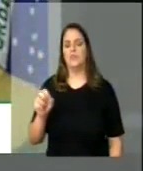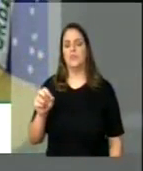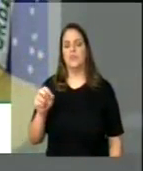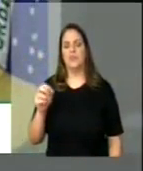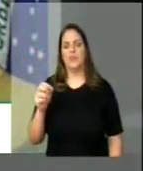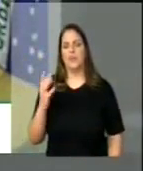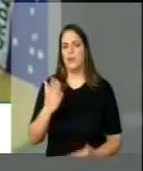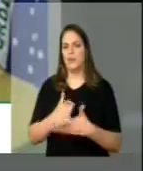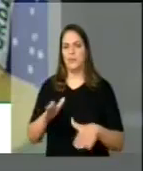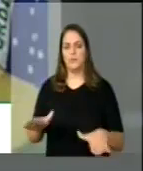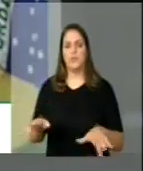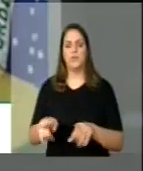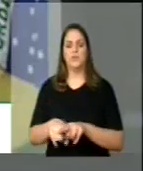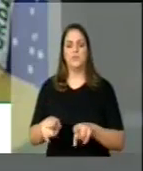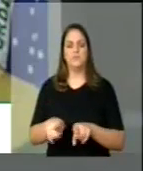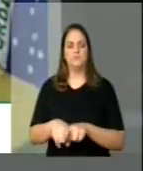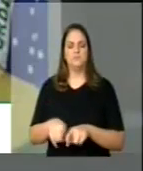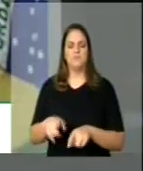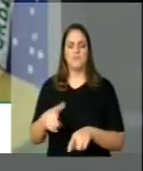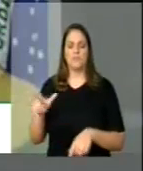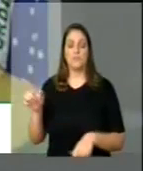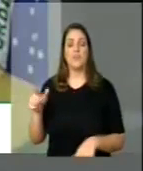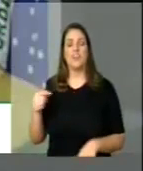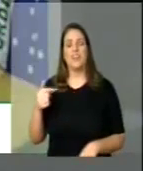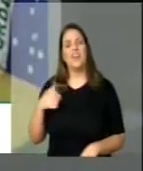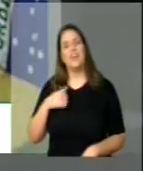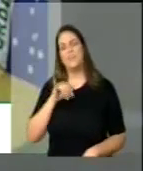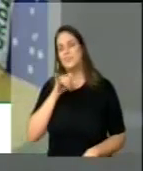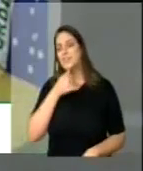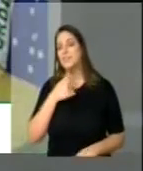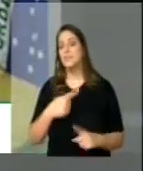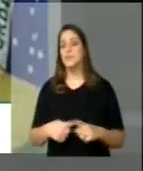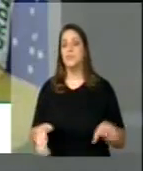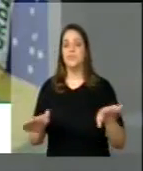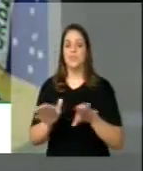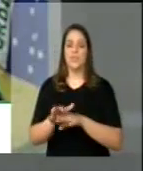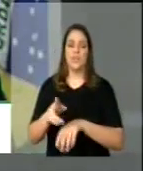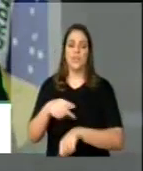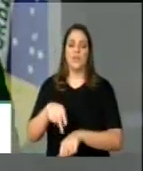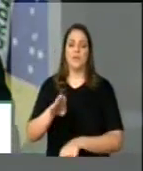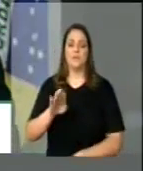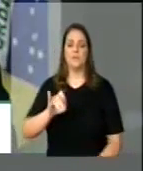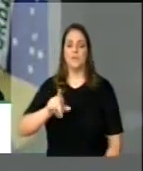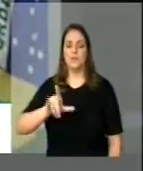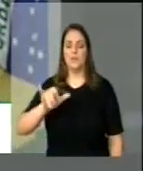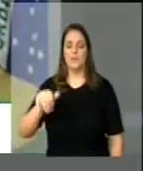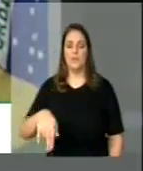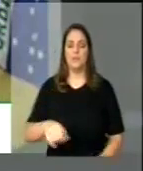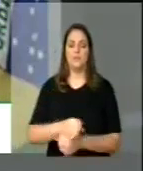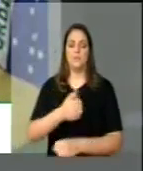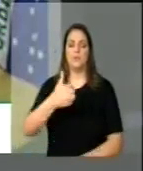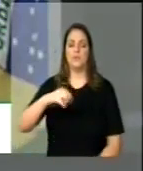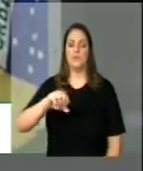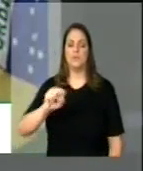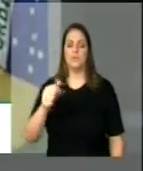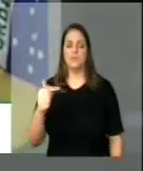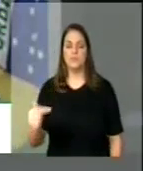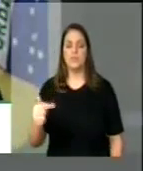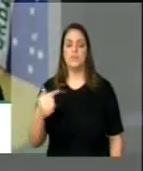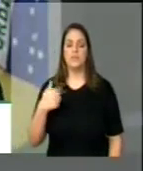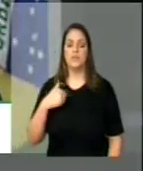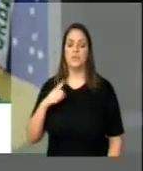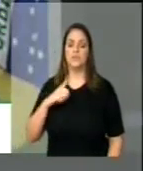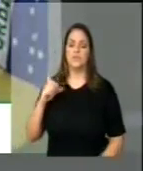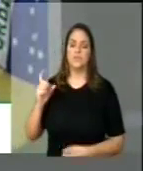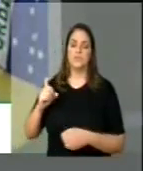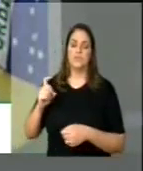Eu tive essa decepção quando eu cheguei em Berlim Oriental, em 1987. Eu tinha um convênio da Secretaria da Fazenda do Paraná